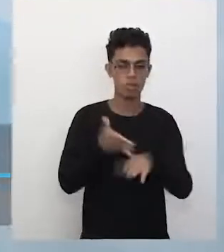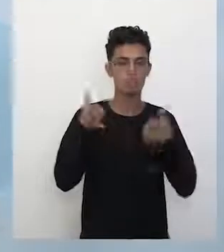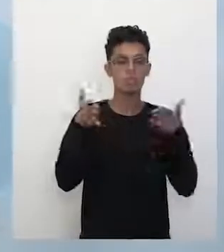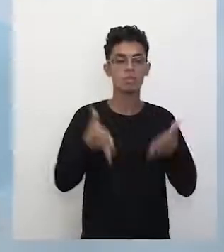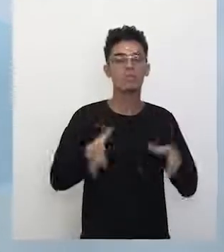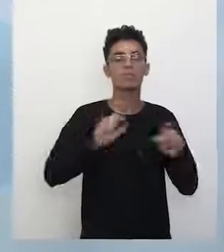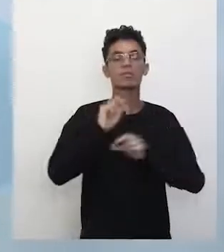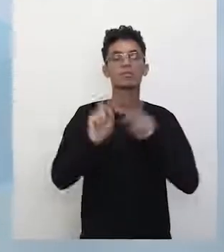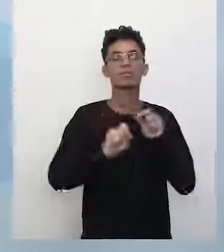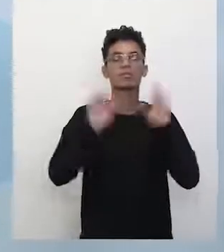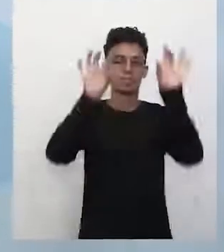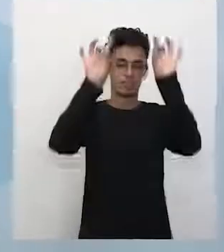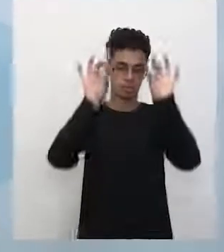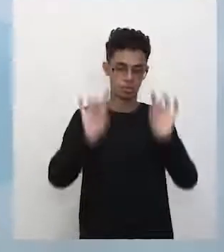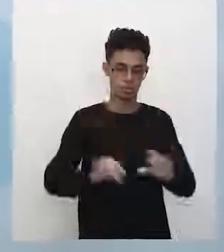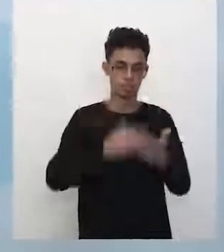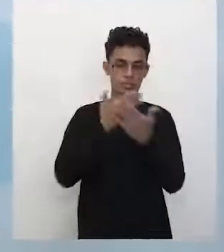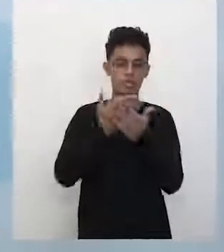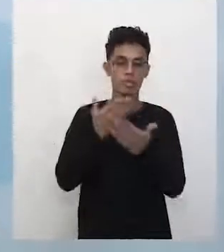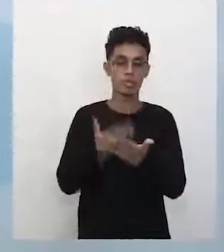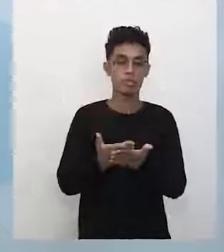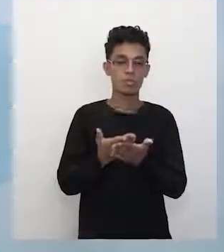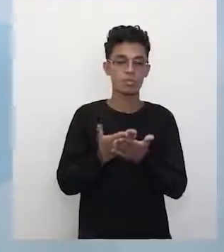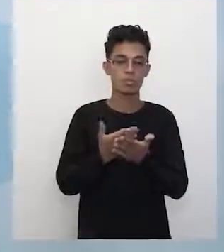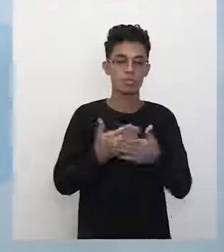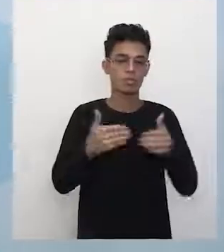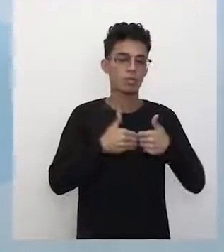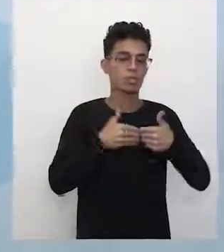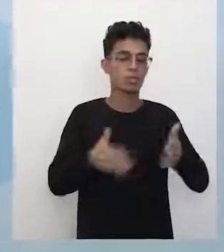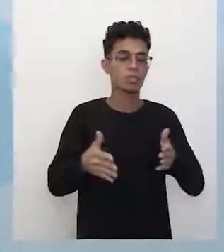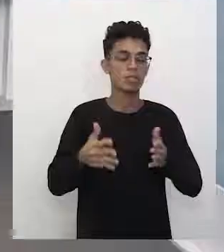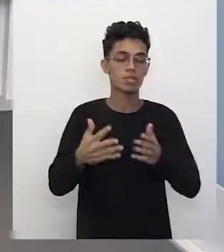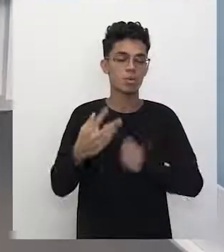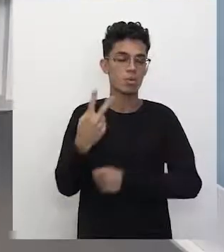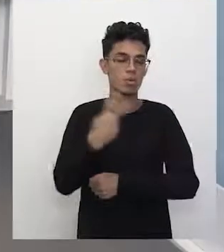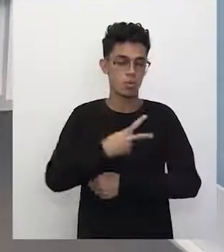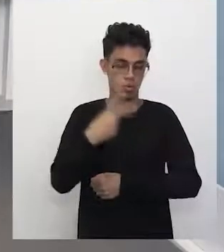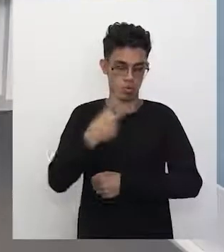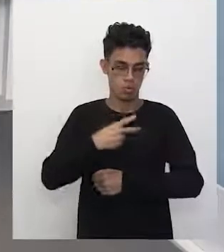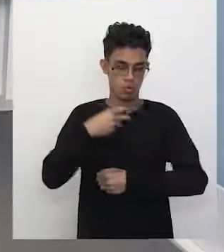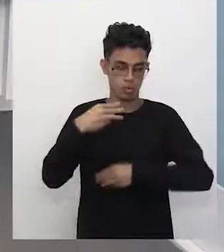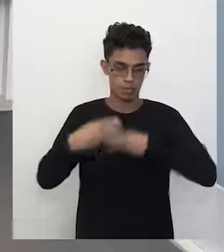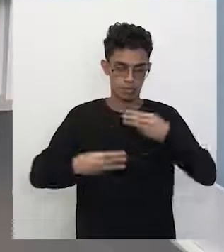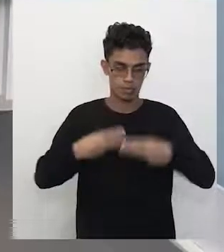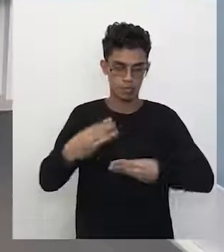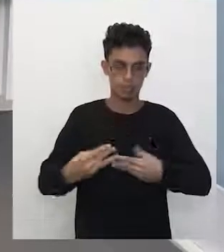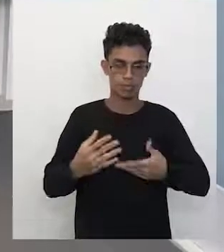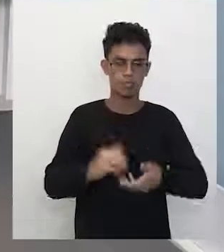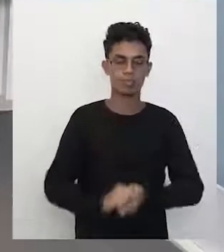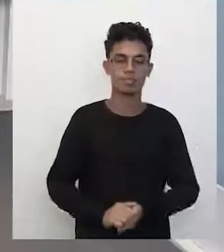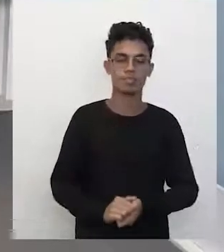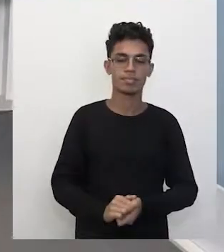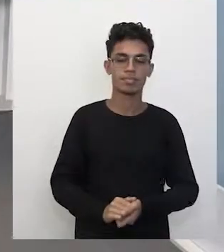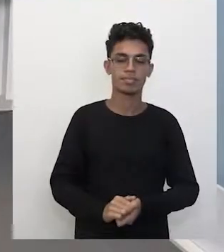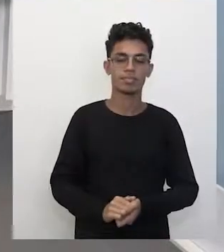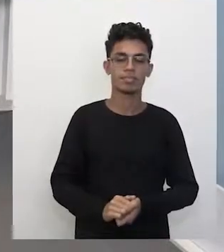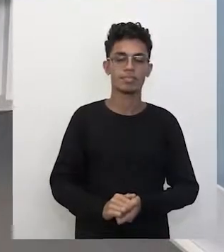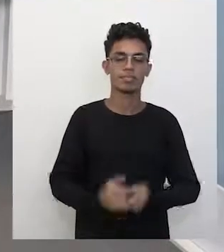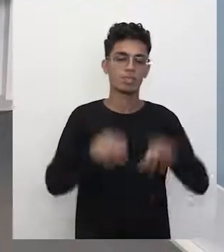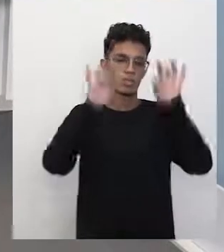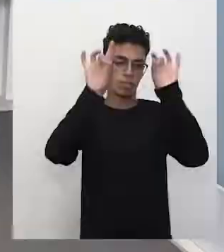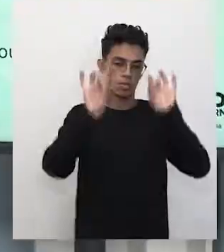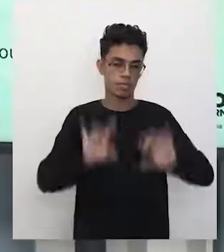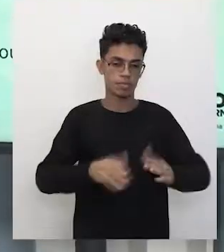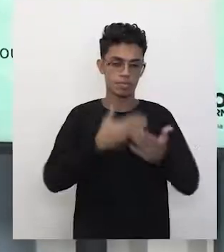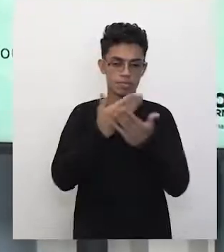hoje, aula especial, porque é a aula inaugural do segundo bimestre. Hoje é uma aula especialíssima, porque nós